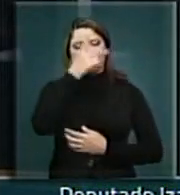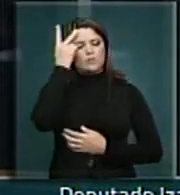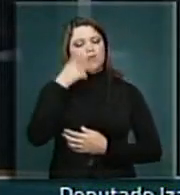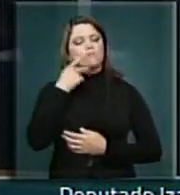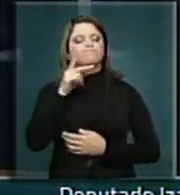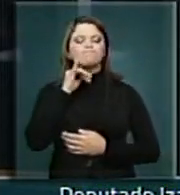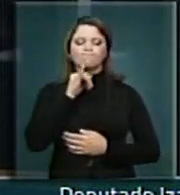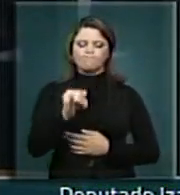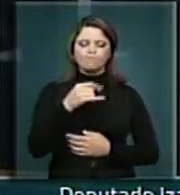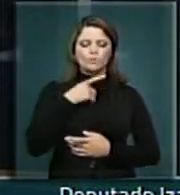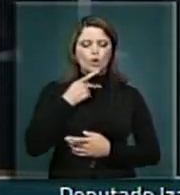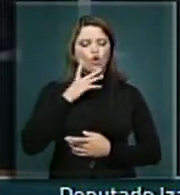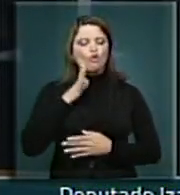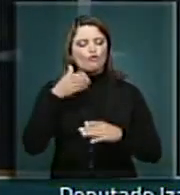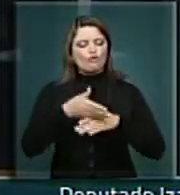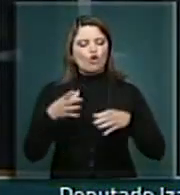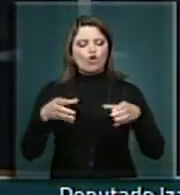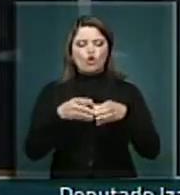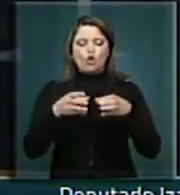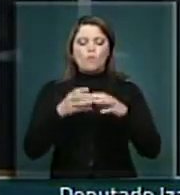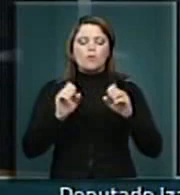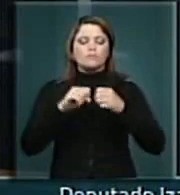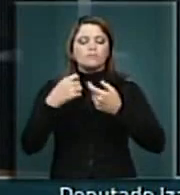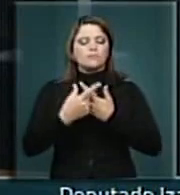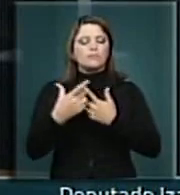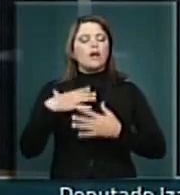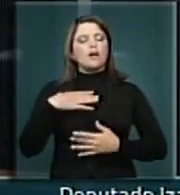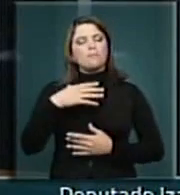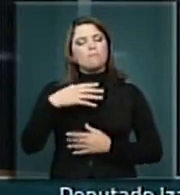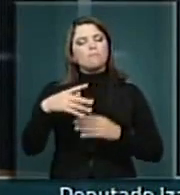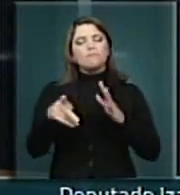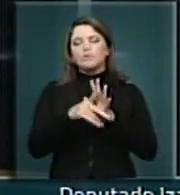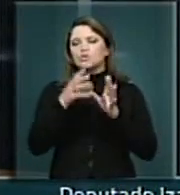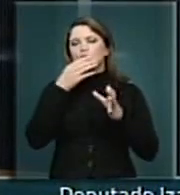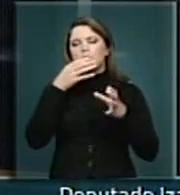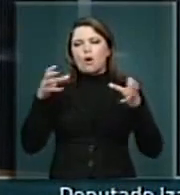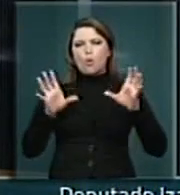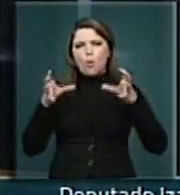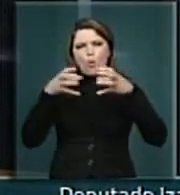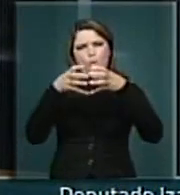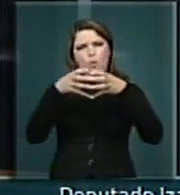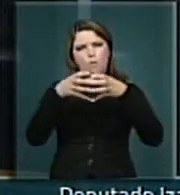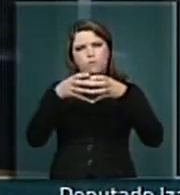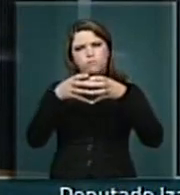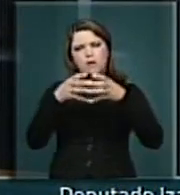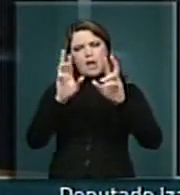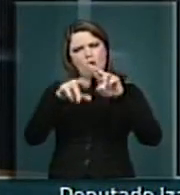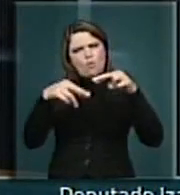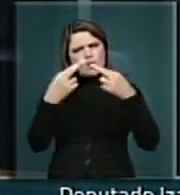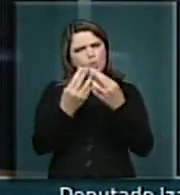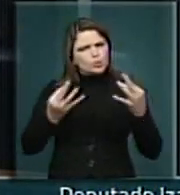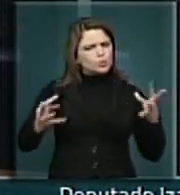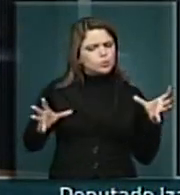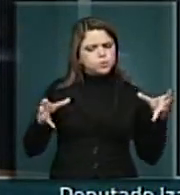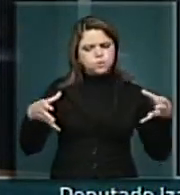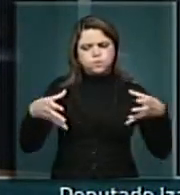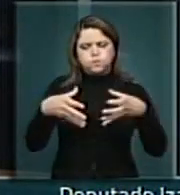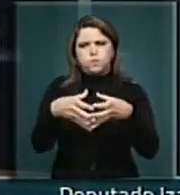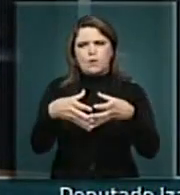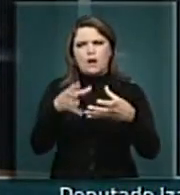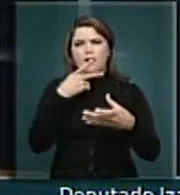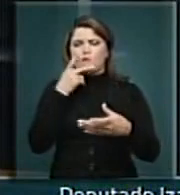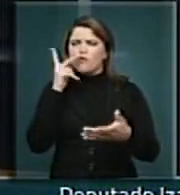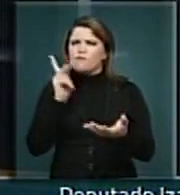estavam ontem na Assembleia da Polícia Militar e do Corpo de Bombeiro. E na prática, o que a gente percebeu é